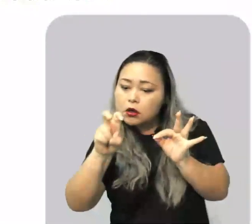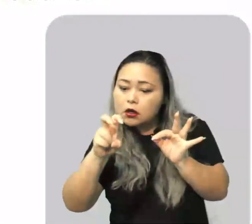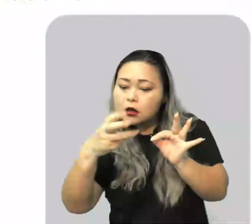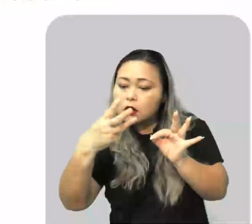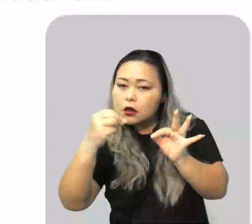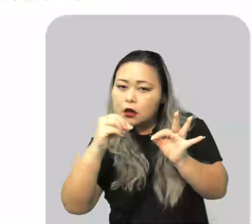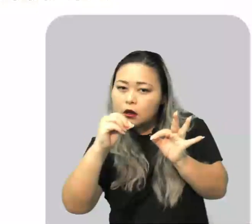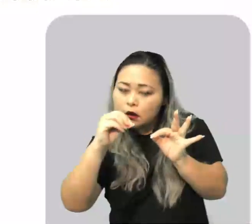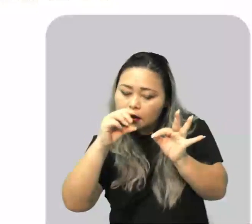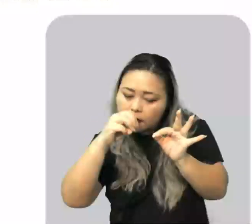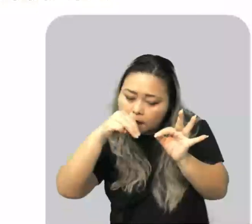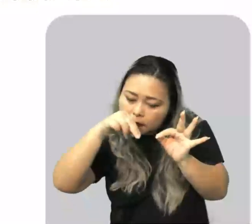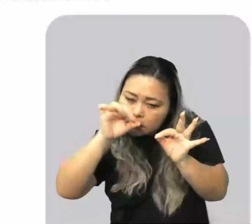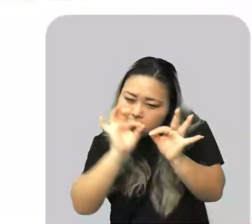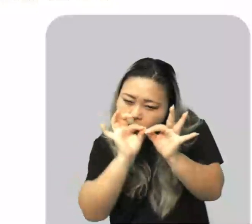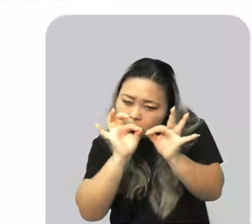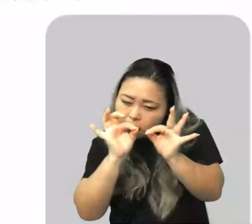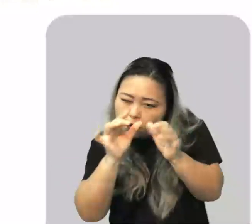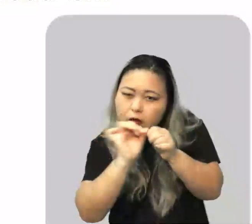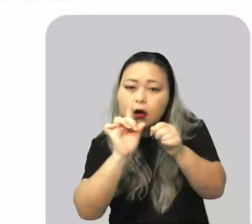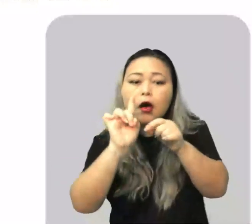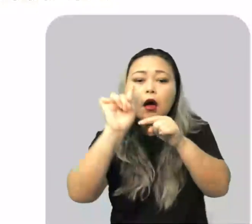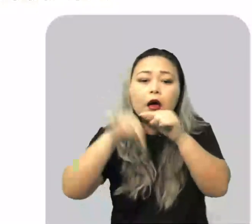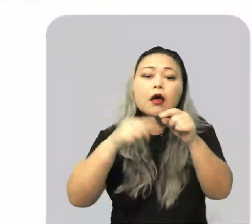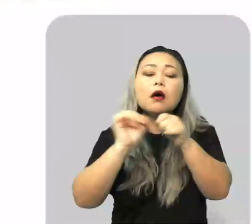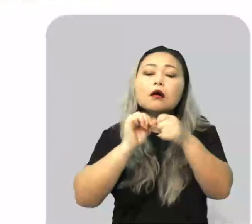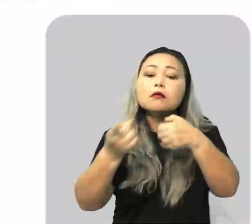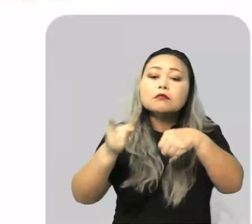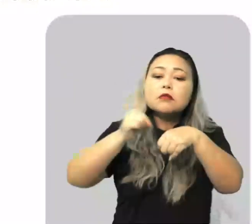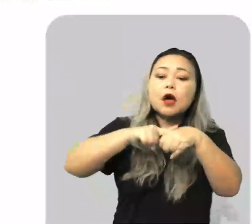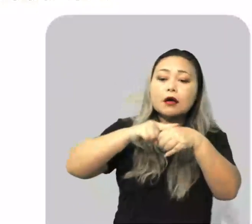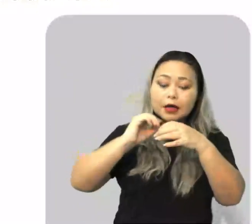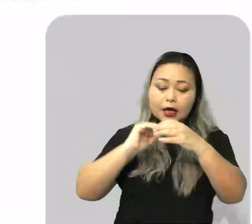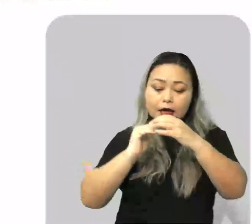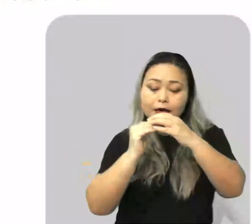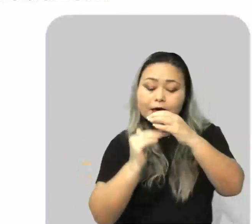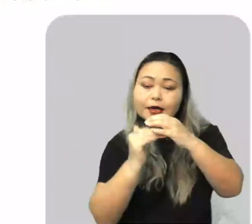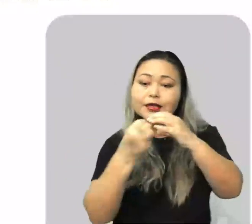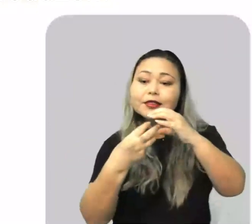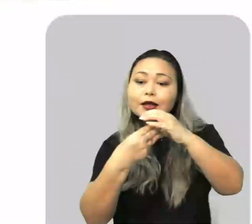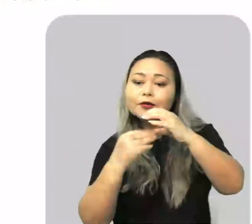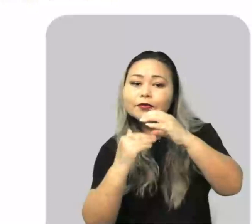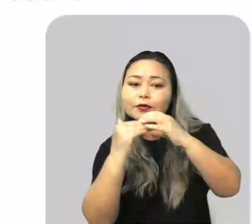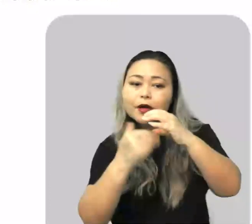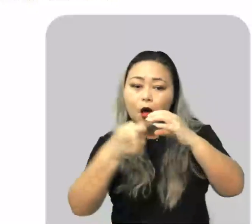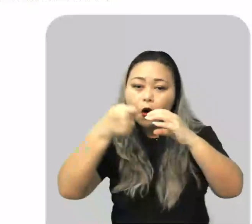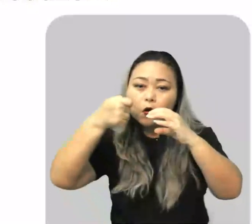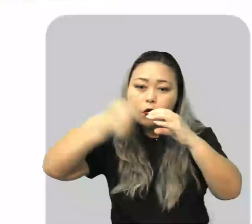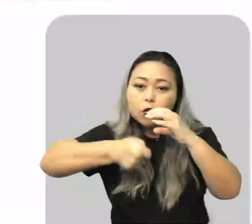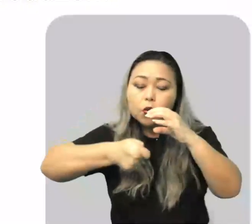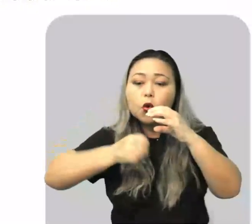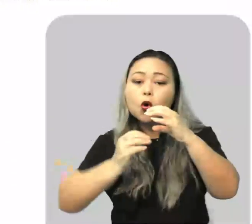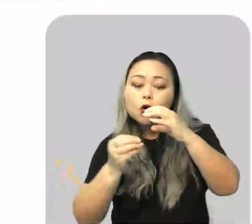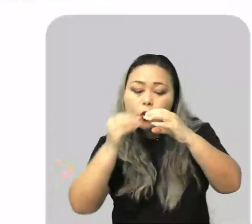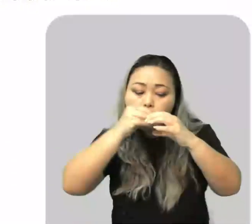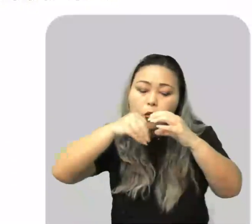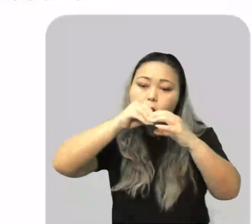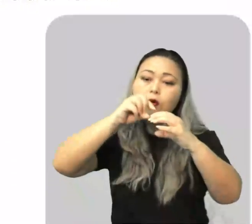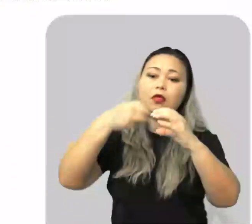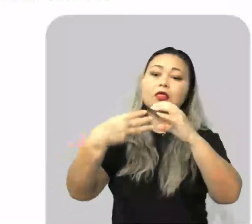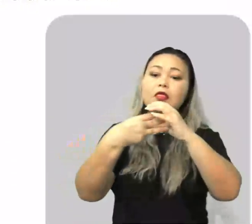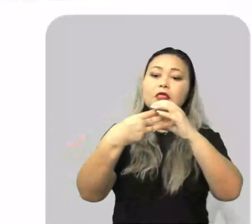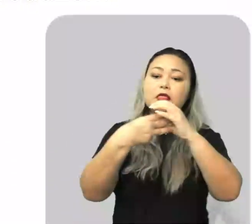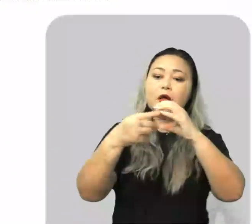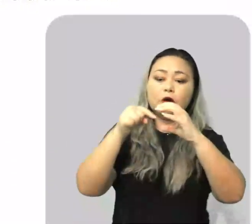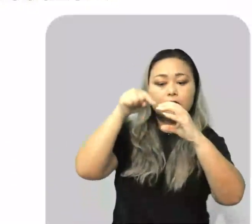300 nanômetros, são denominados de parasitas intracelulares obrigatórios, pois apenas se reproduzem no interior